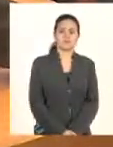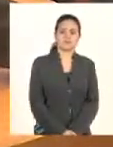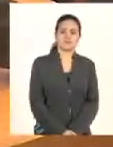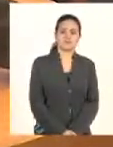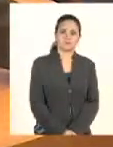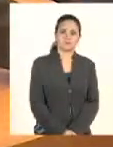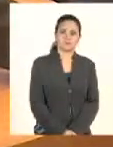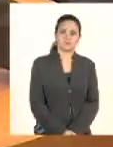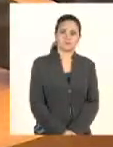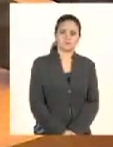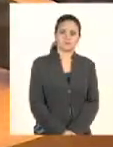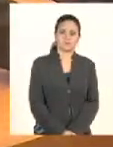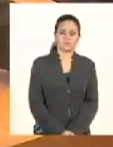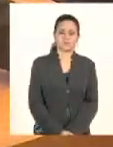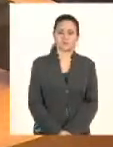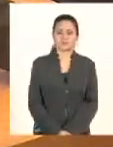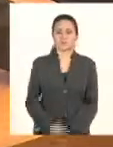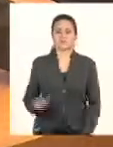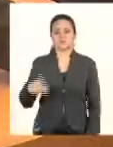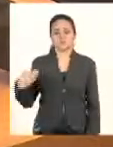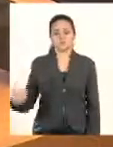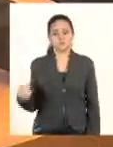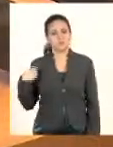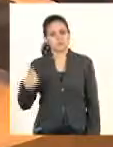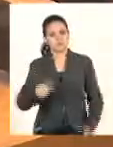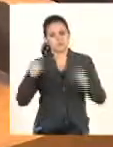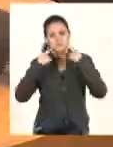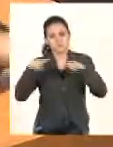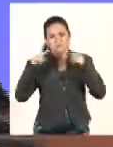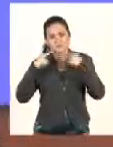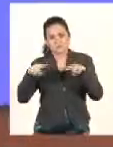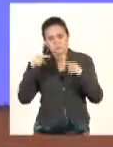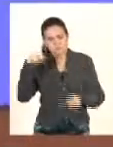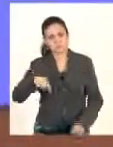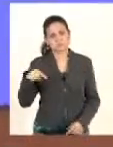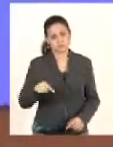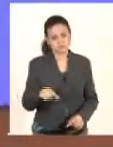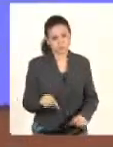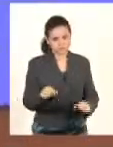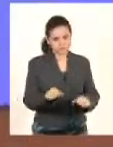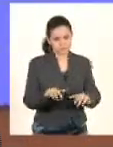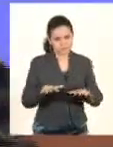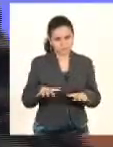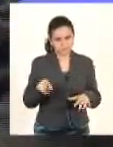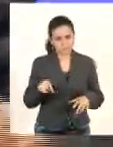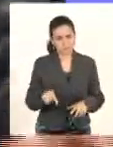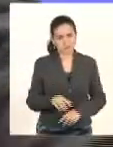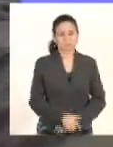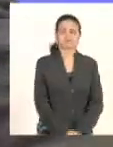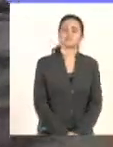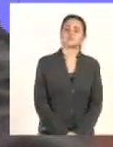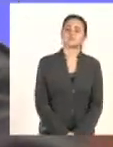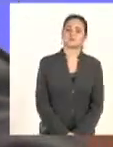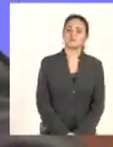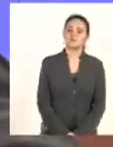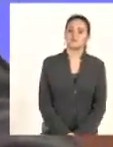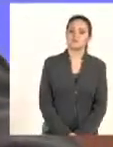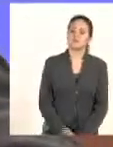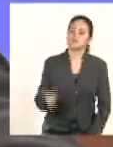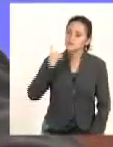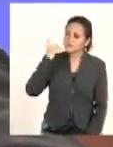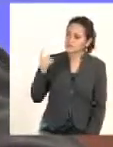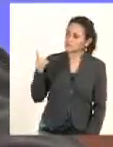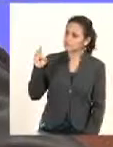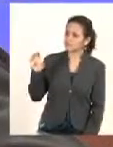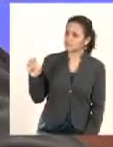públicos. E quando nós denunciamos aqui nesta tribuna, deputado Roberto Costa, deputado Eduardo